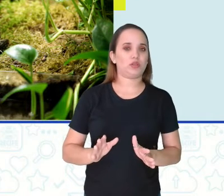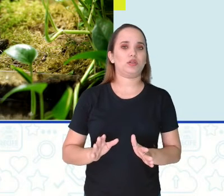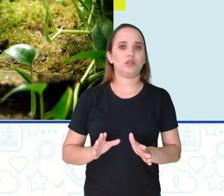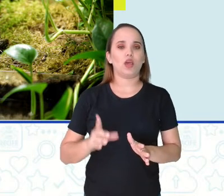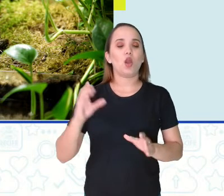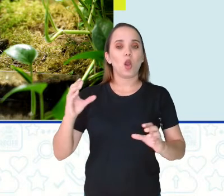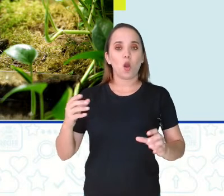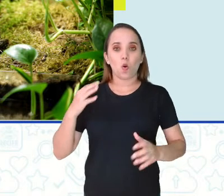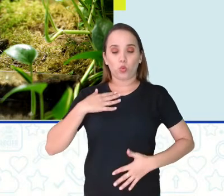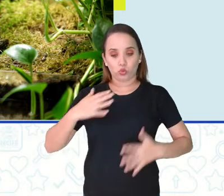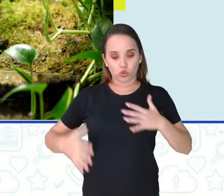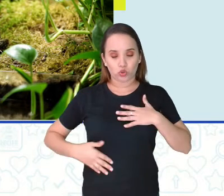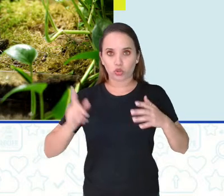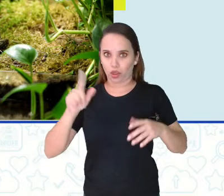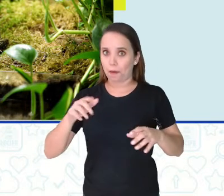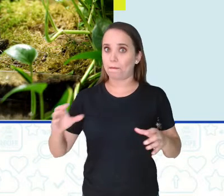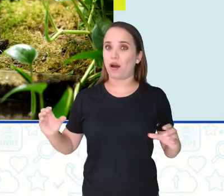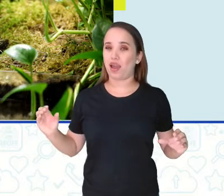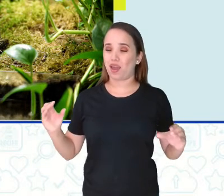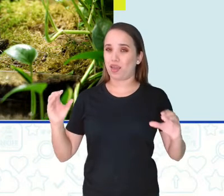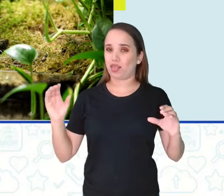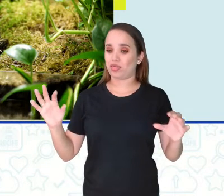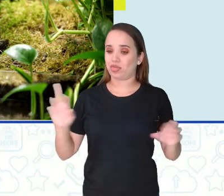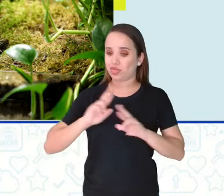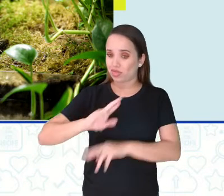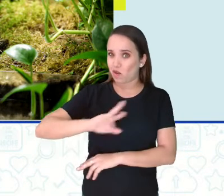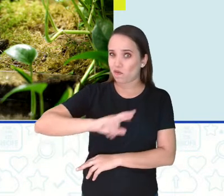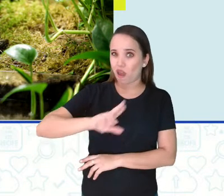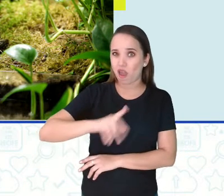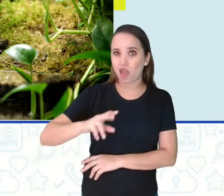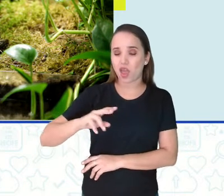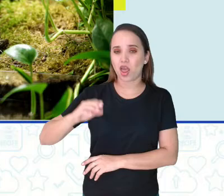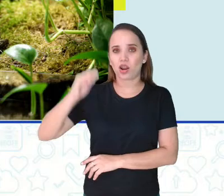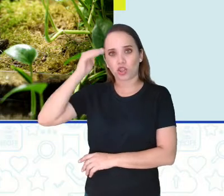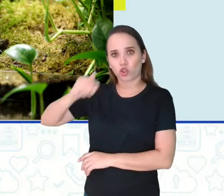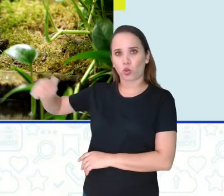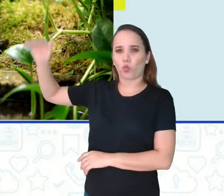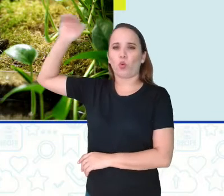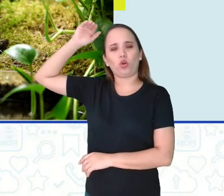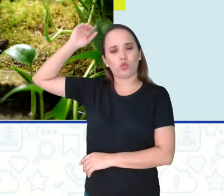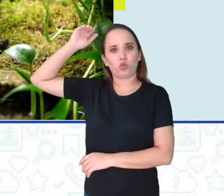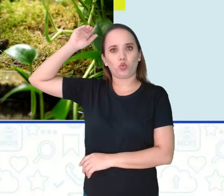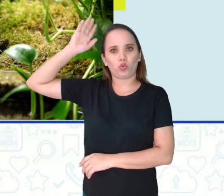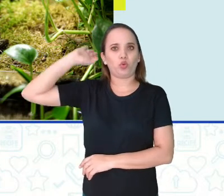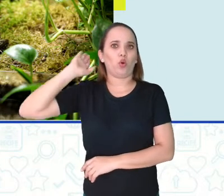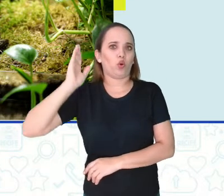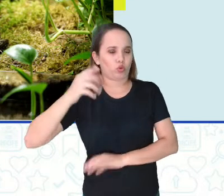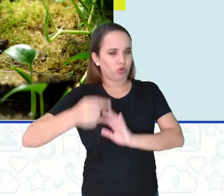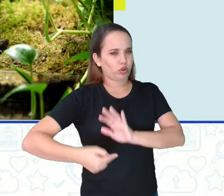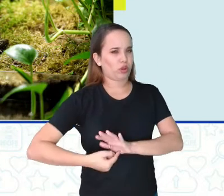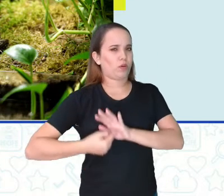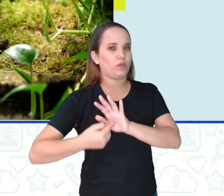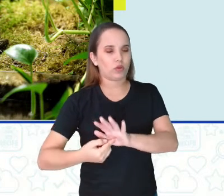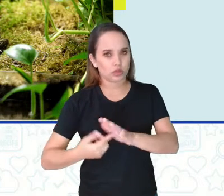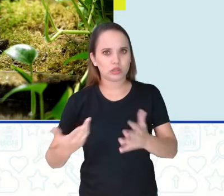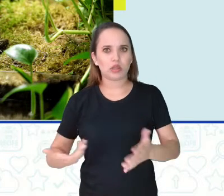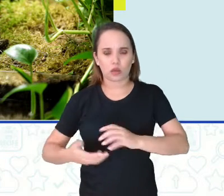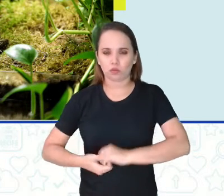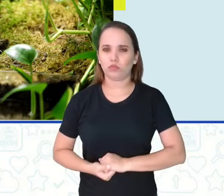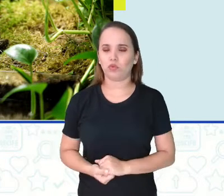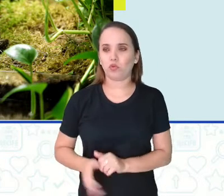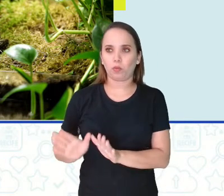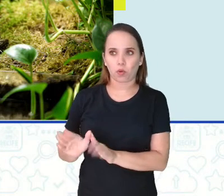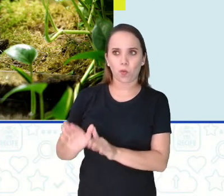completamente diferente do adulto. Eu dei um exemplo aí de uma borboleta, que eu vou trazer depois para a professora Isabel falar um pouco sobre o ciclo dela, né?